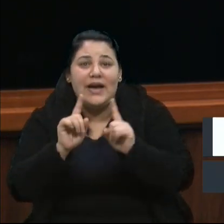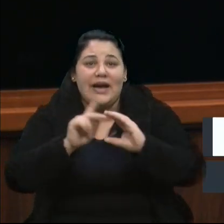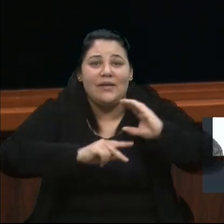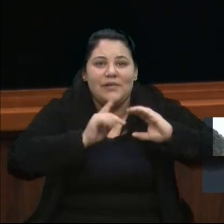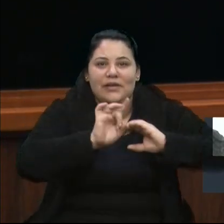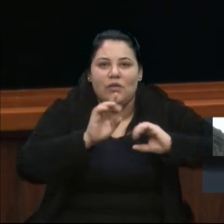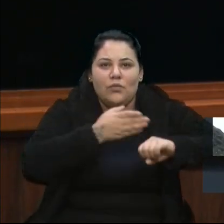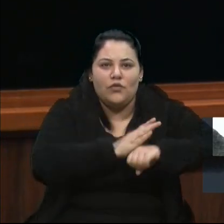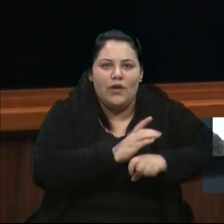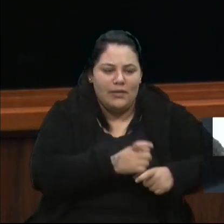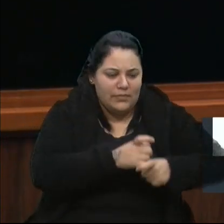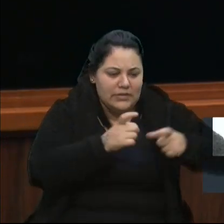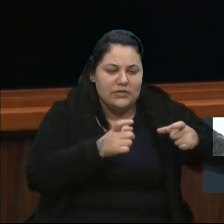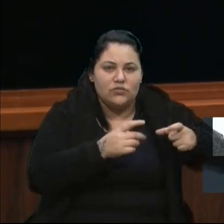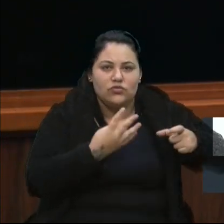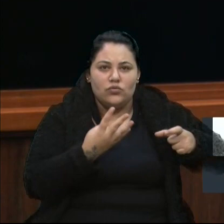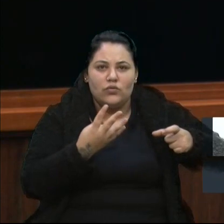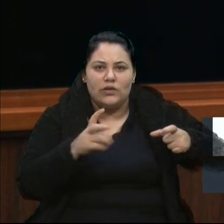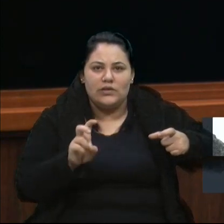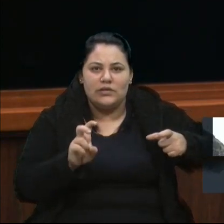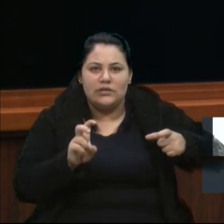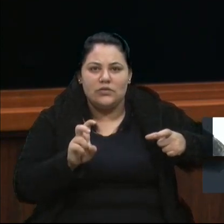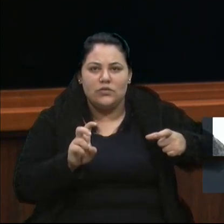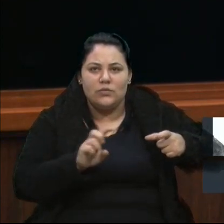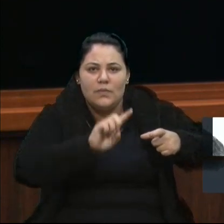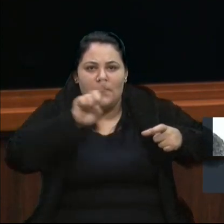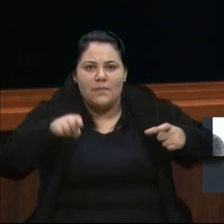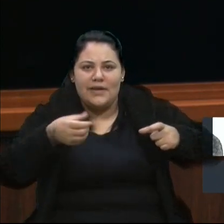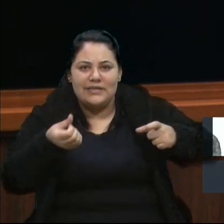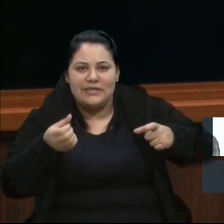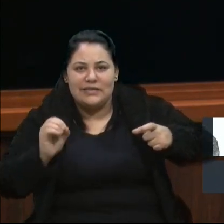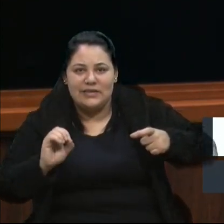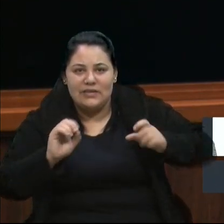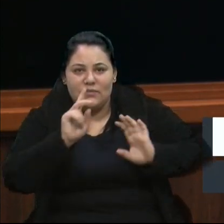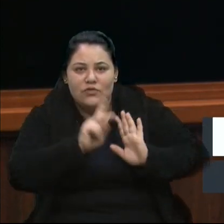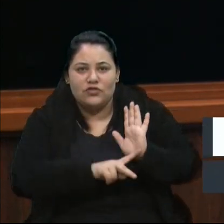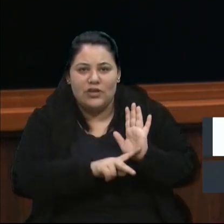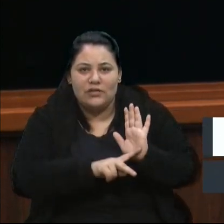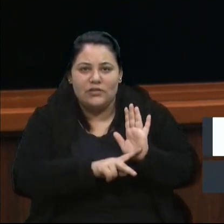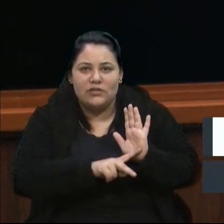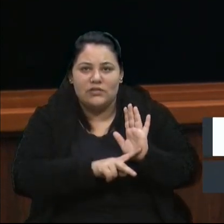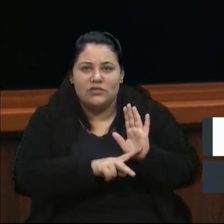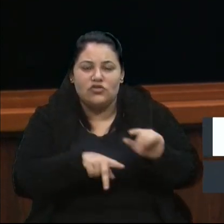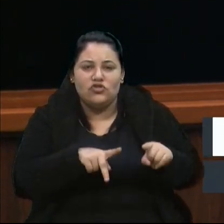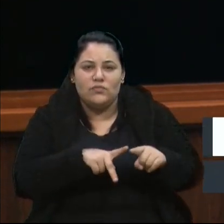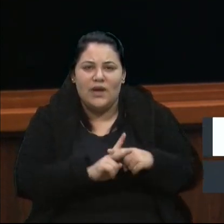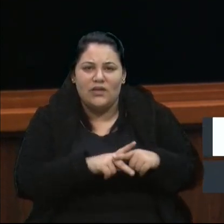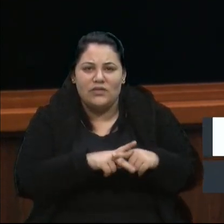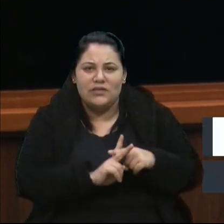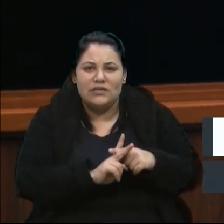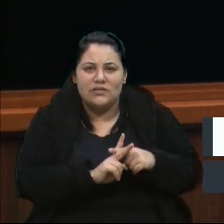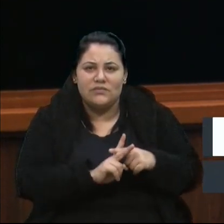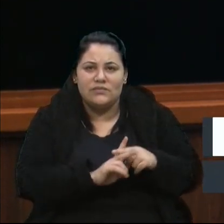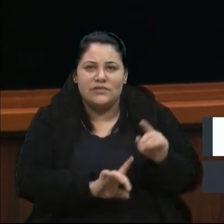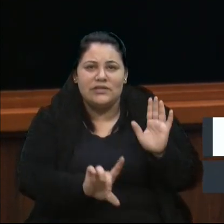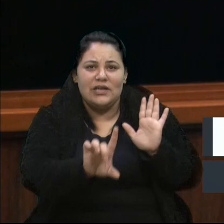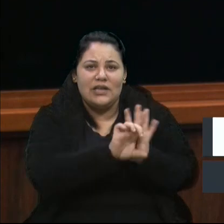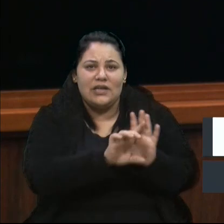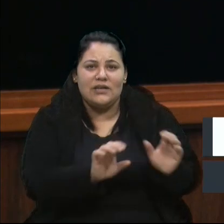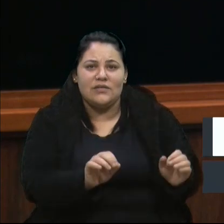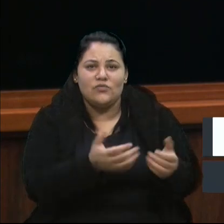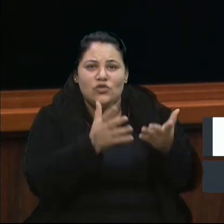a ampliação de 45 para 60 projetos de manutenção da lei de incentivo, da